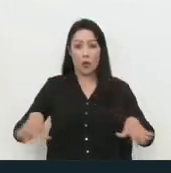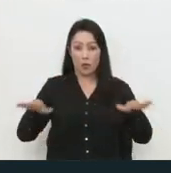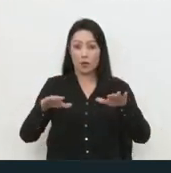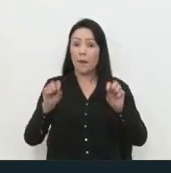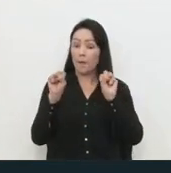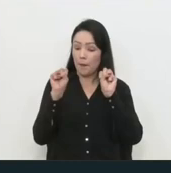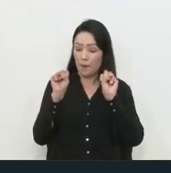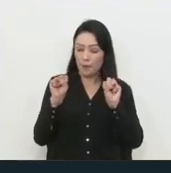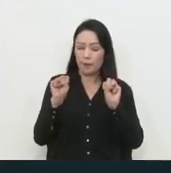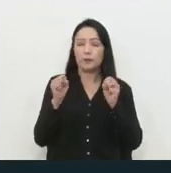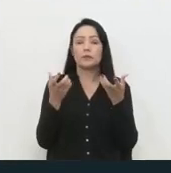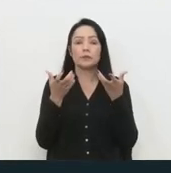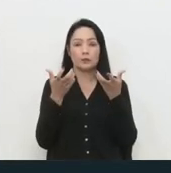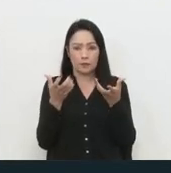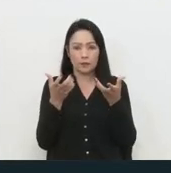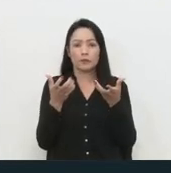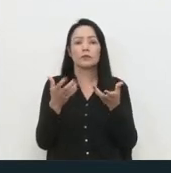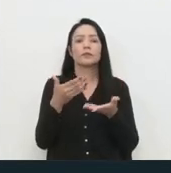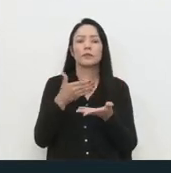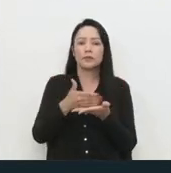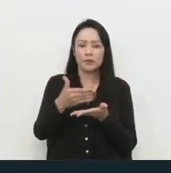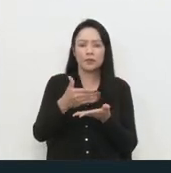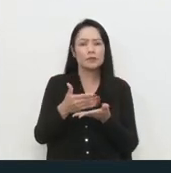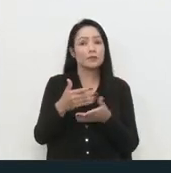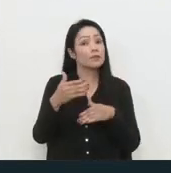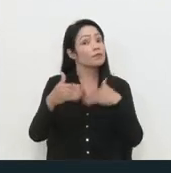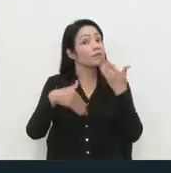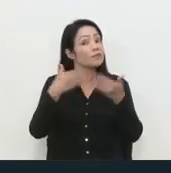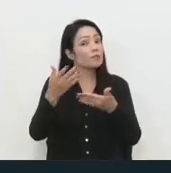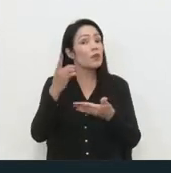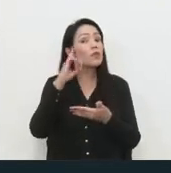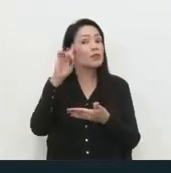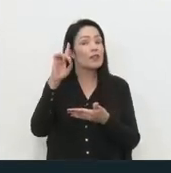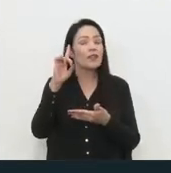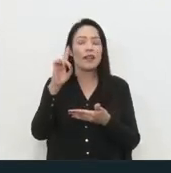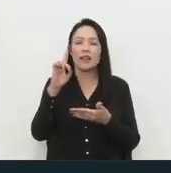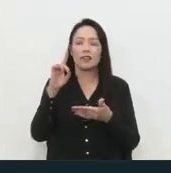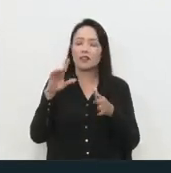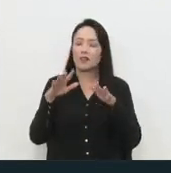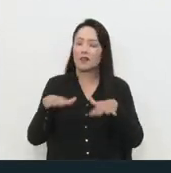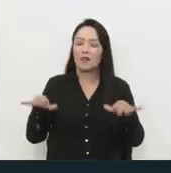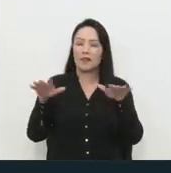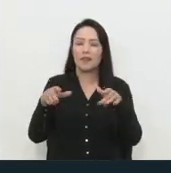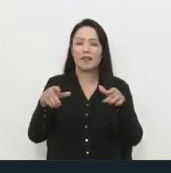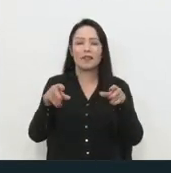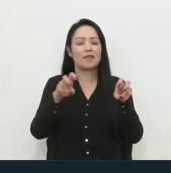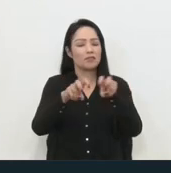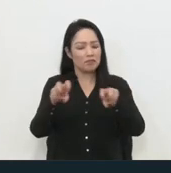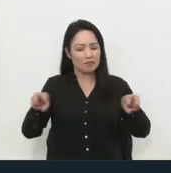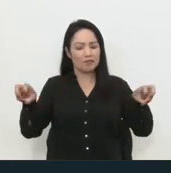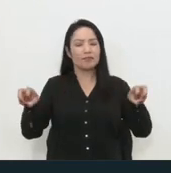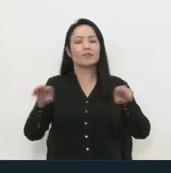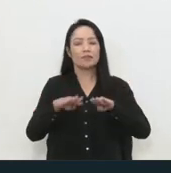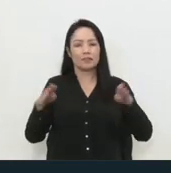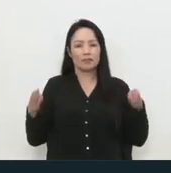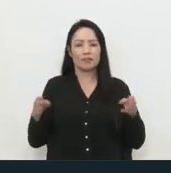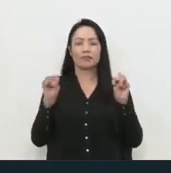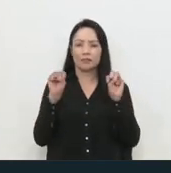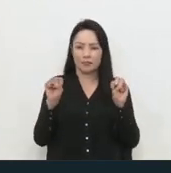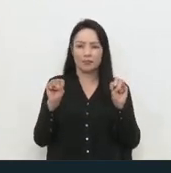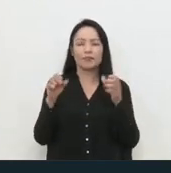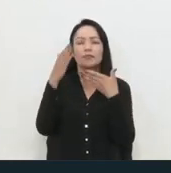queremos iremos um dia ocupar todo esse espaço da mesa muito obrigada